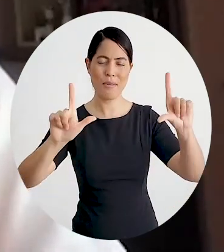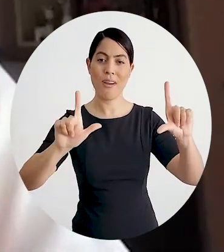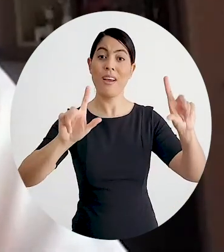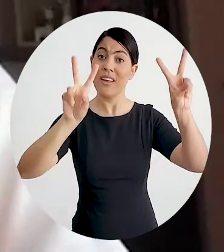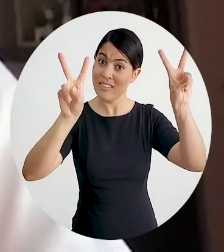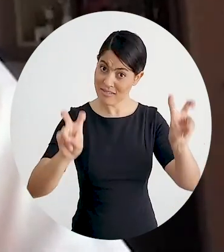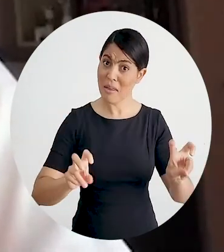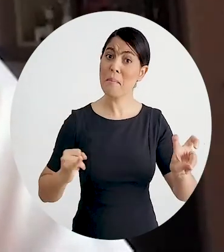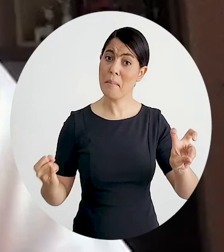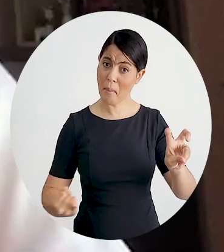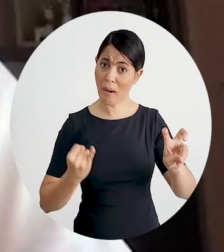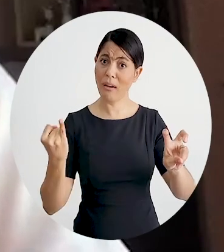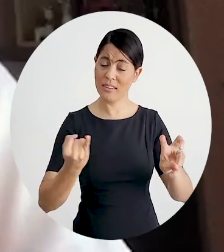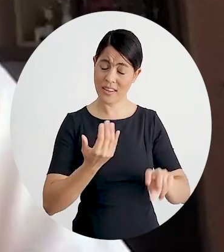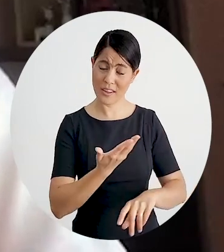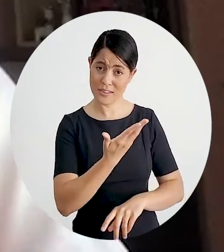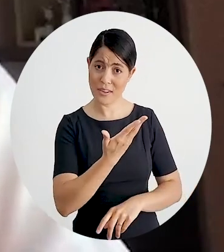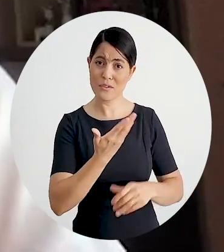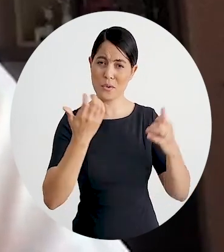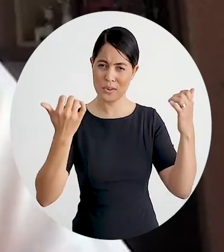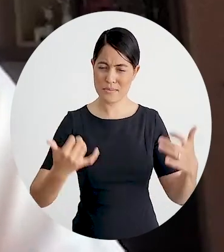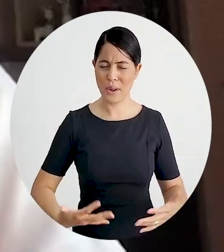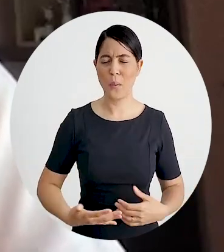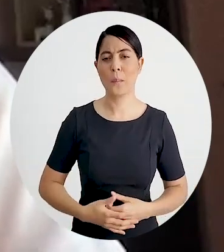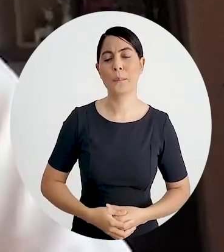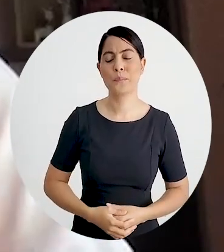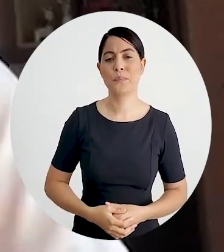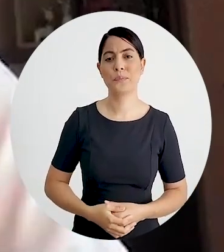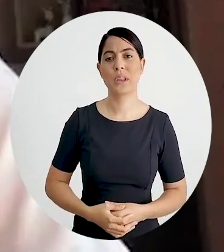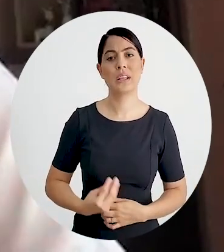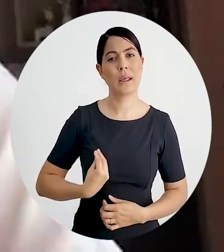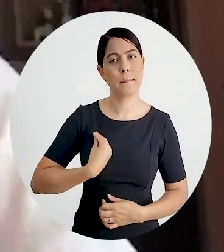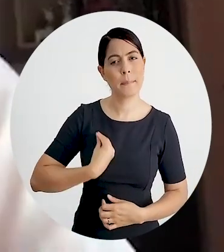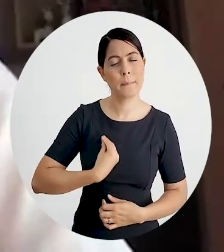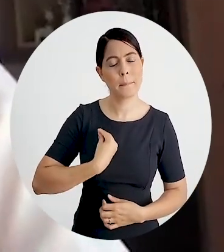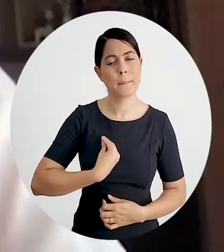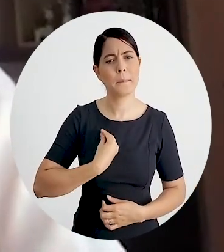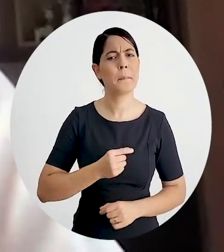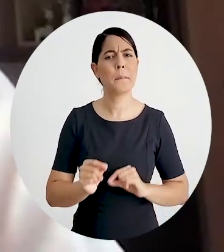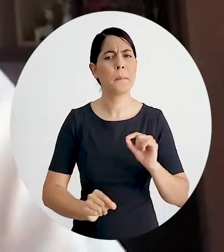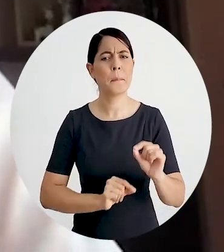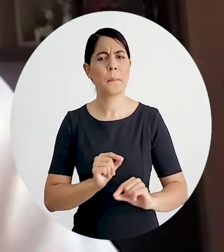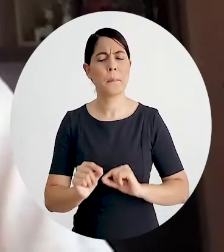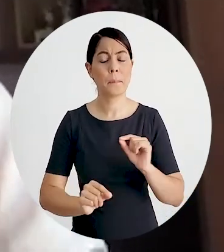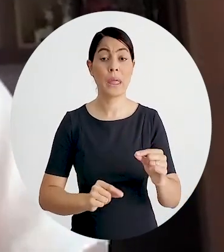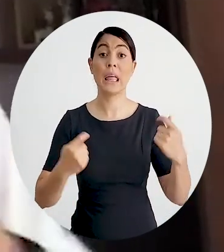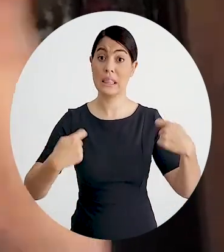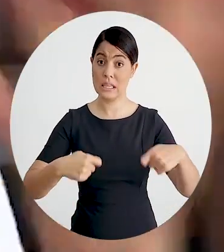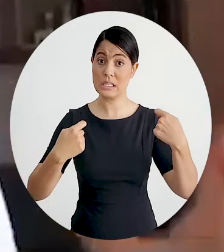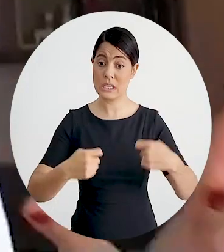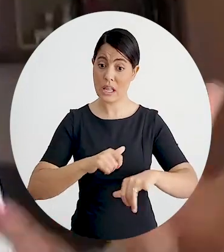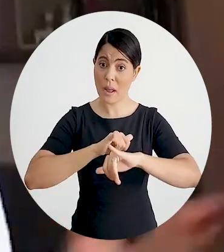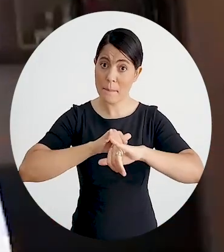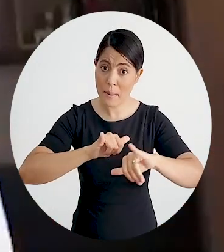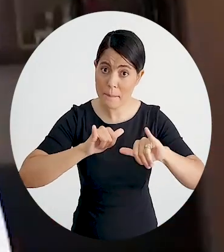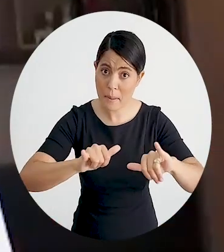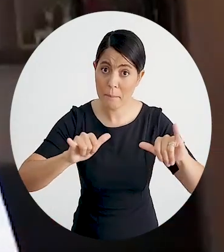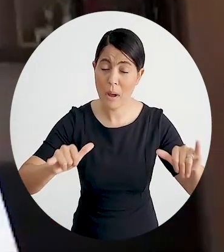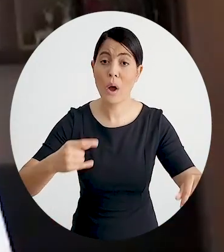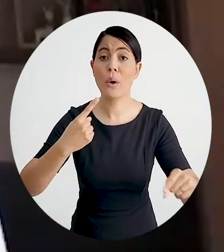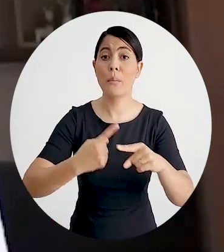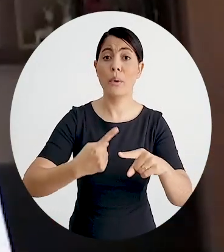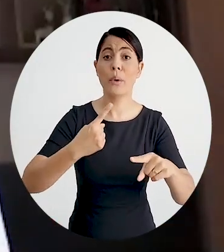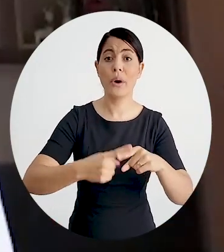deste programa, um tema tão importante e, igual o senhor falou no começo da sua participação, que precisa ser mais divulgado,